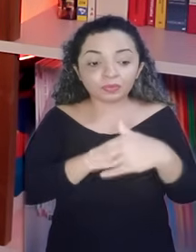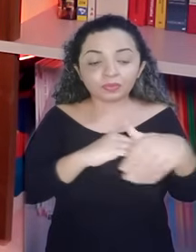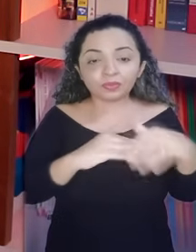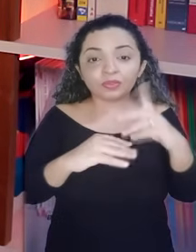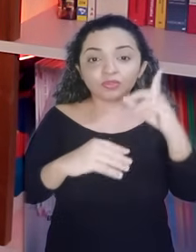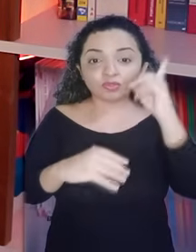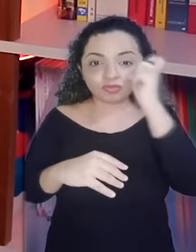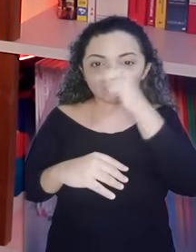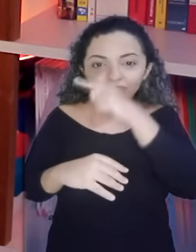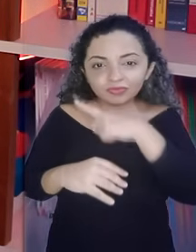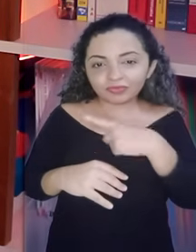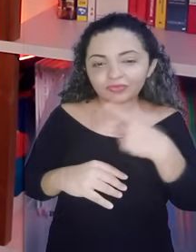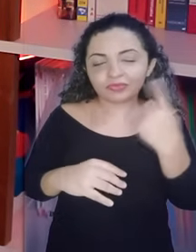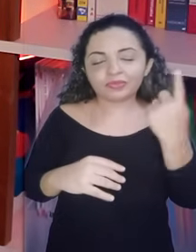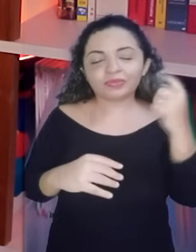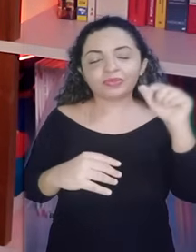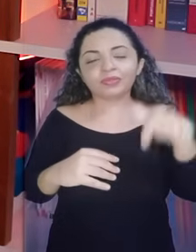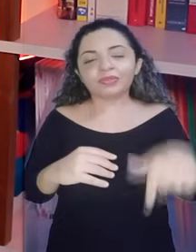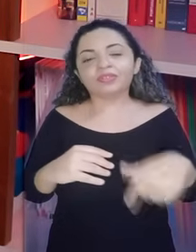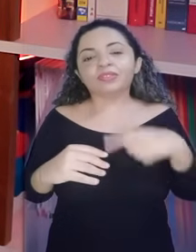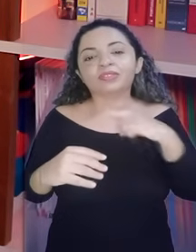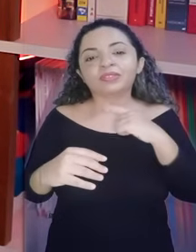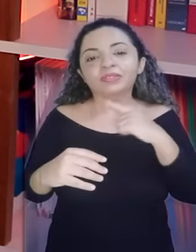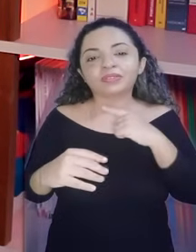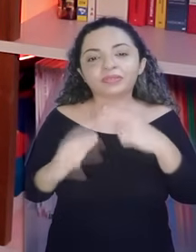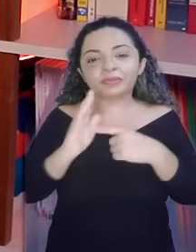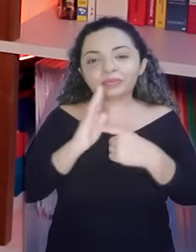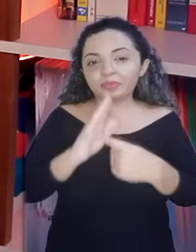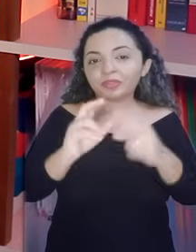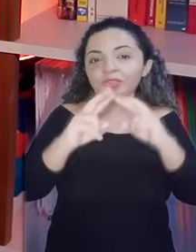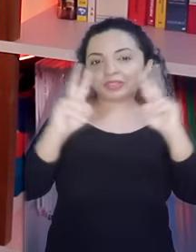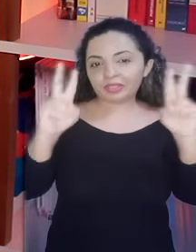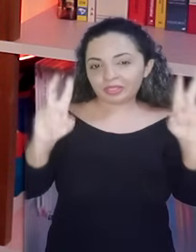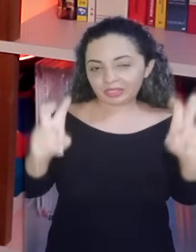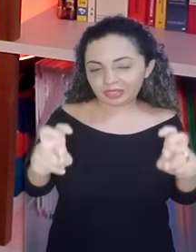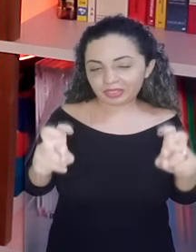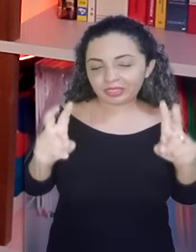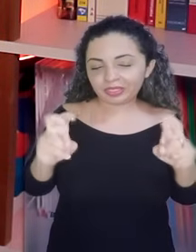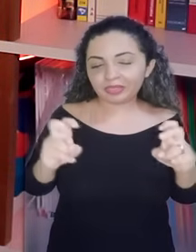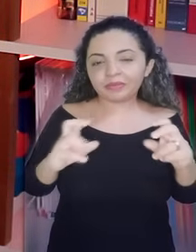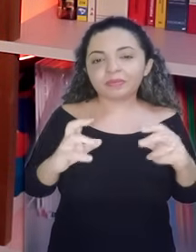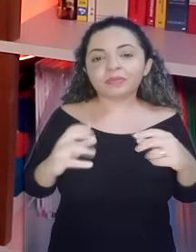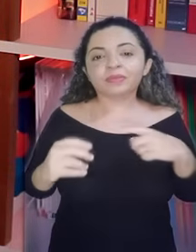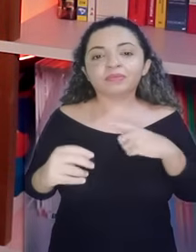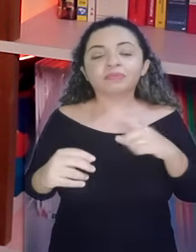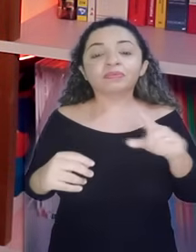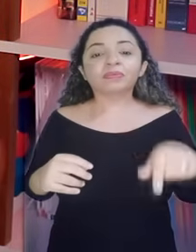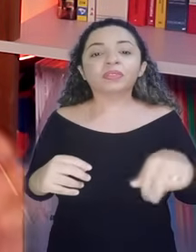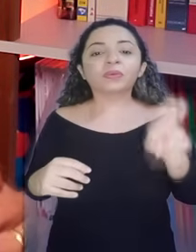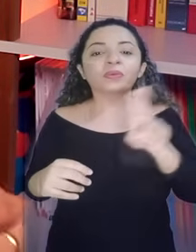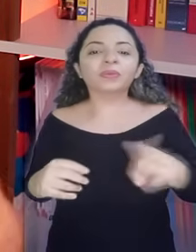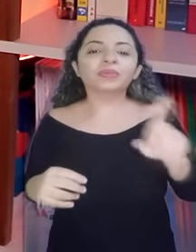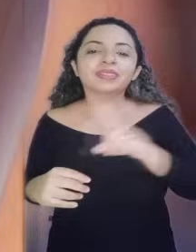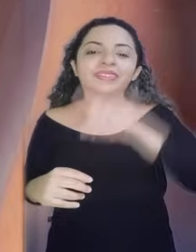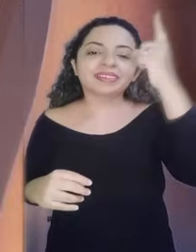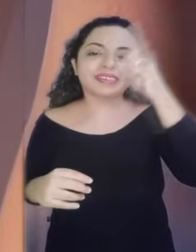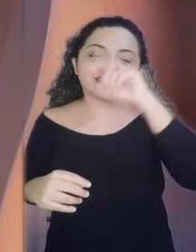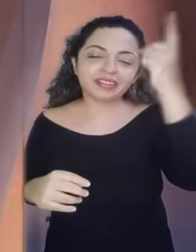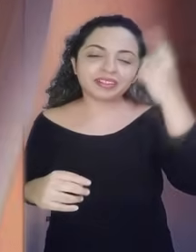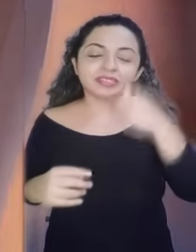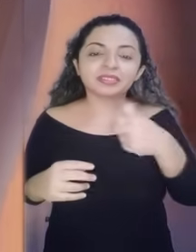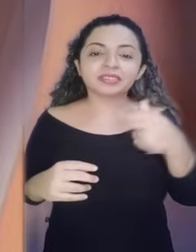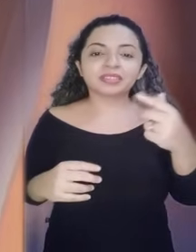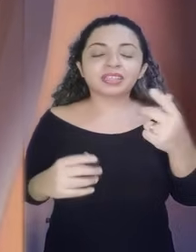assim da criatividade para fazer uma linguagem fenomenal, brilhante, sobre esses tipos em pequenas tiras,